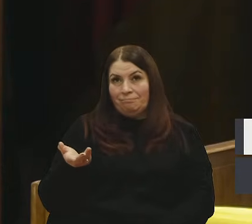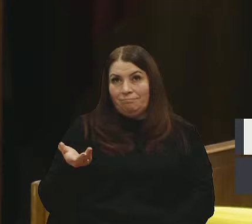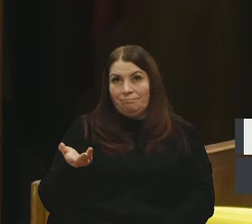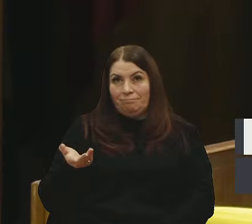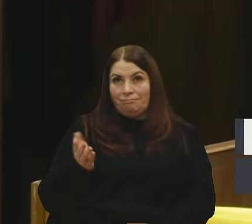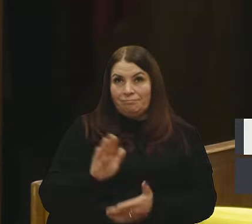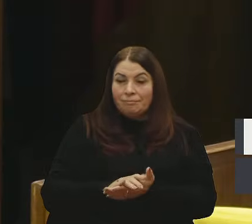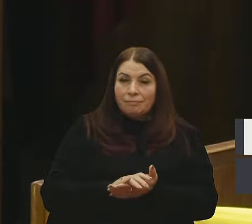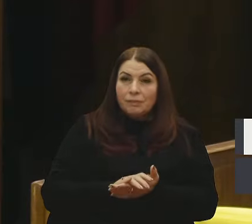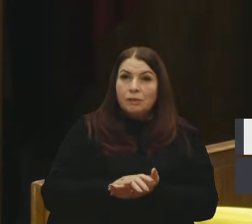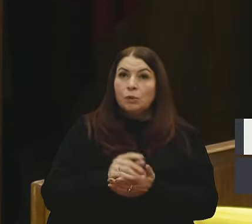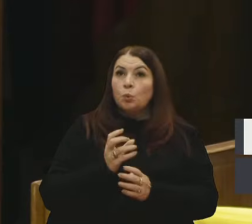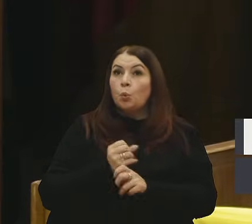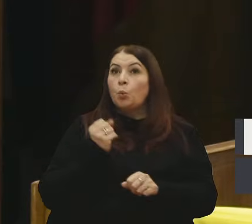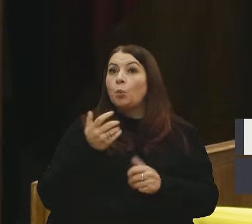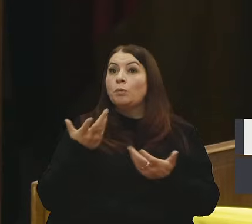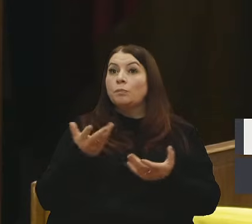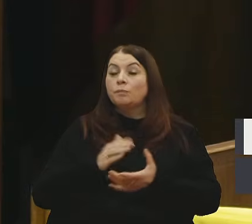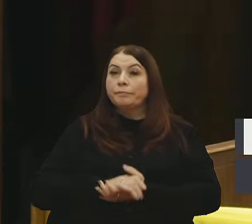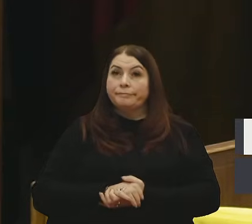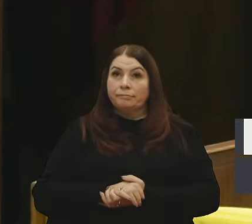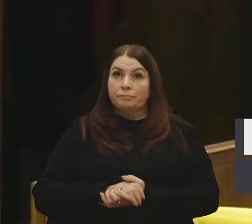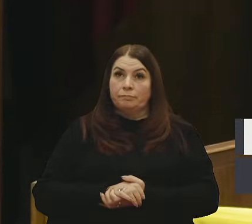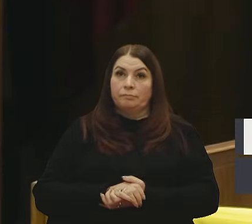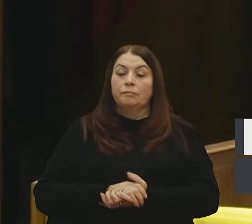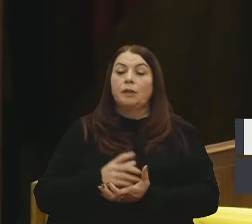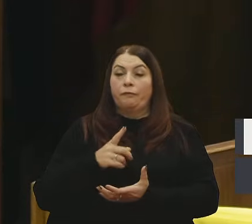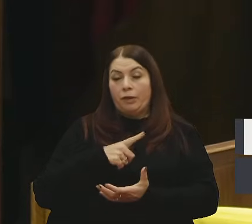né? E o lucro? Não, vai